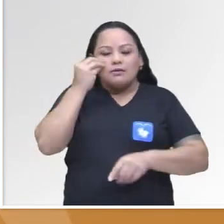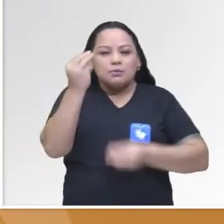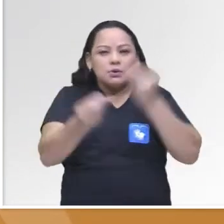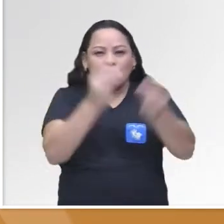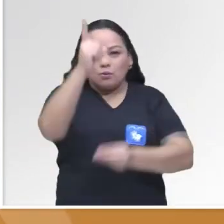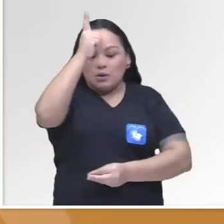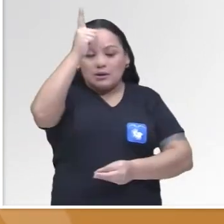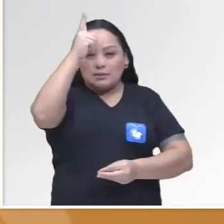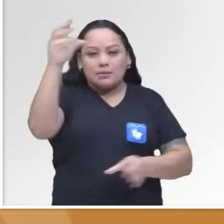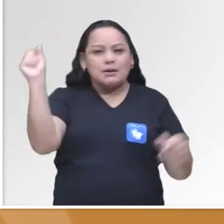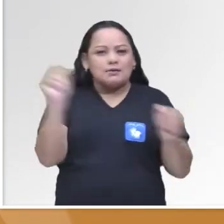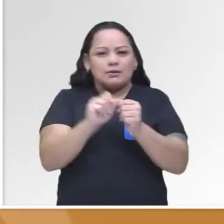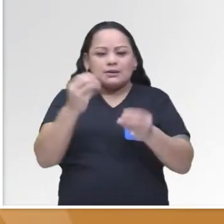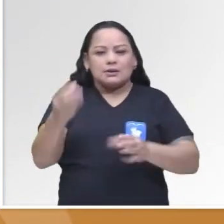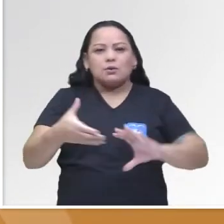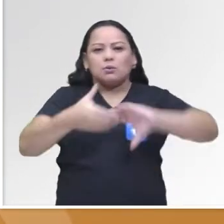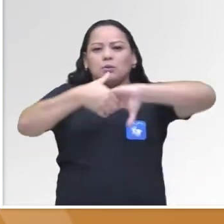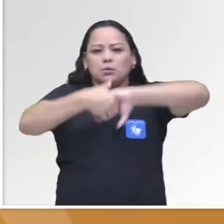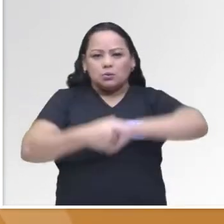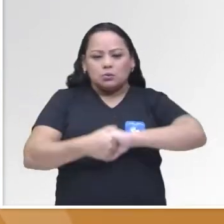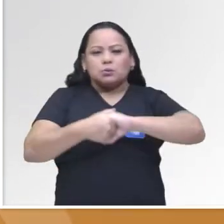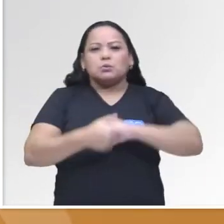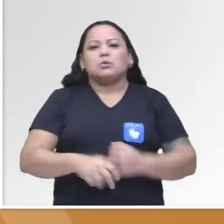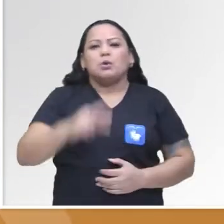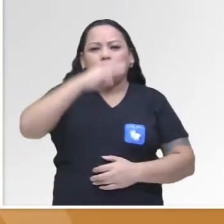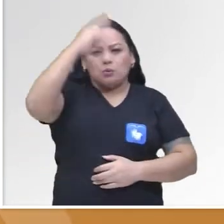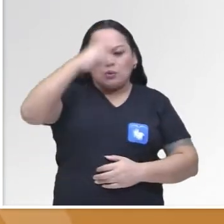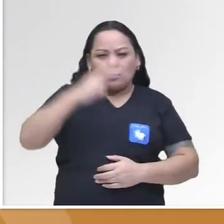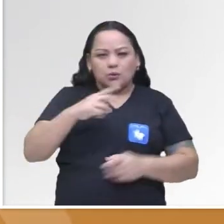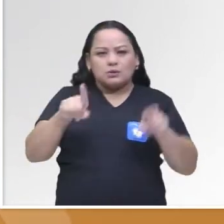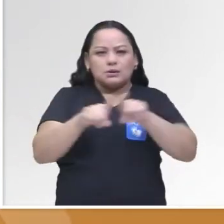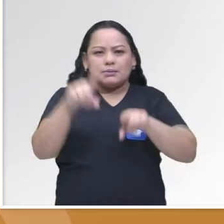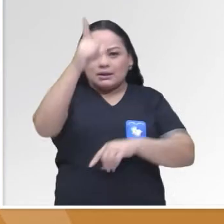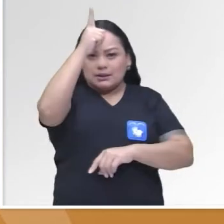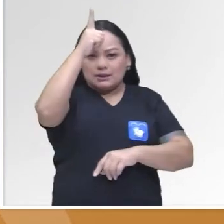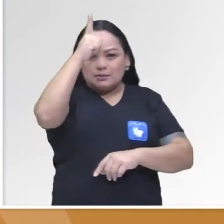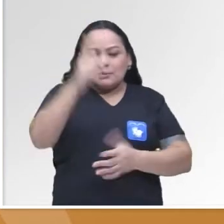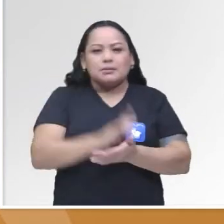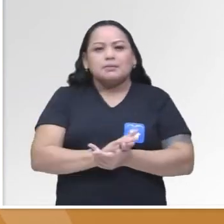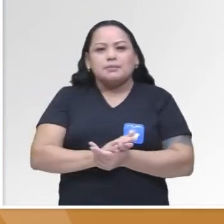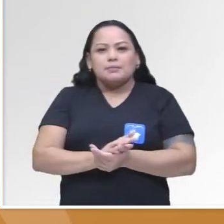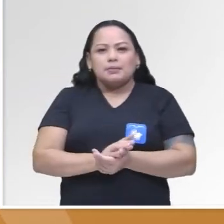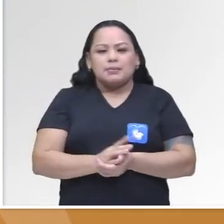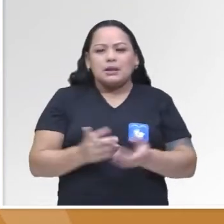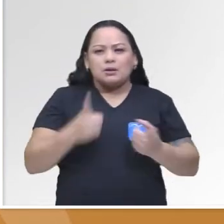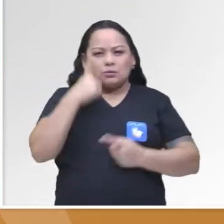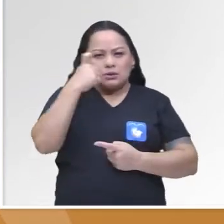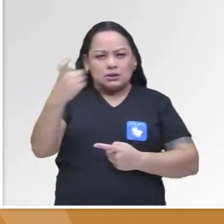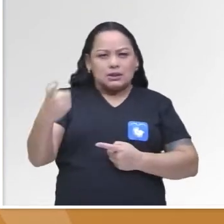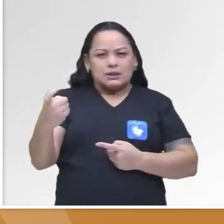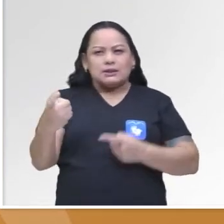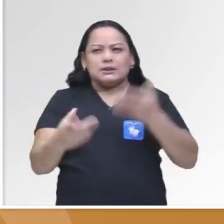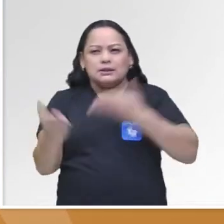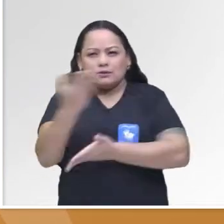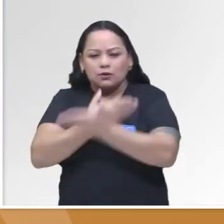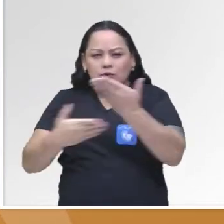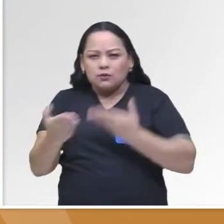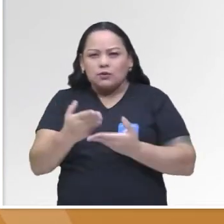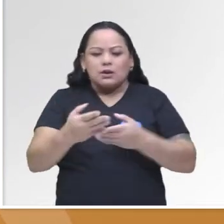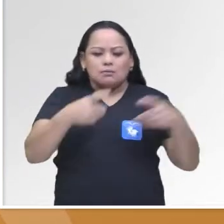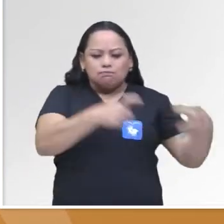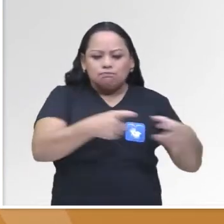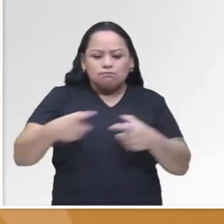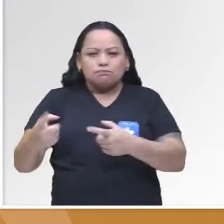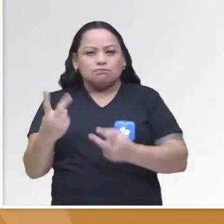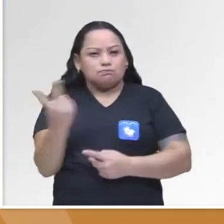vai estar realizando o Pacto Germano-Soviético, onde os dois se comprometiam a nenhum se meter nos interesses políticos e territoriais dos